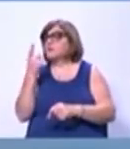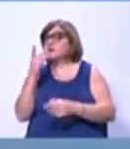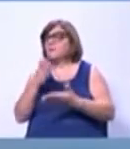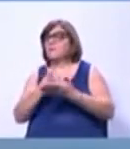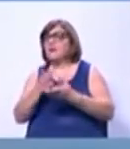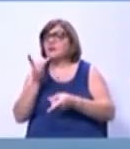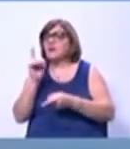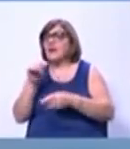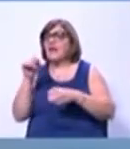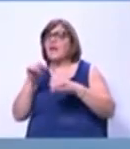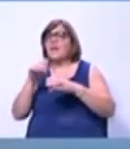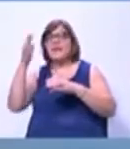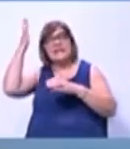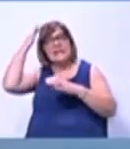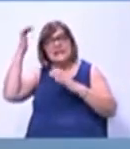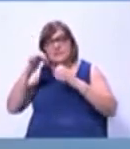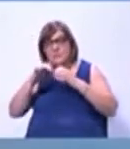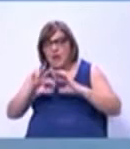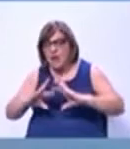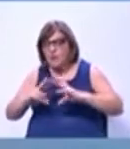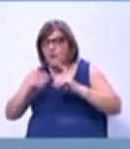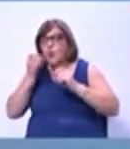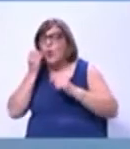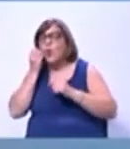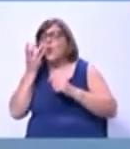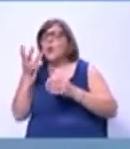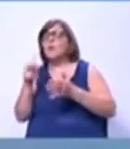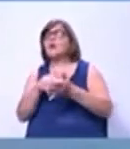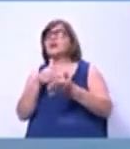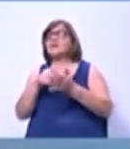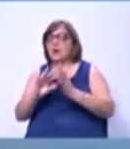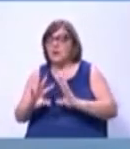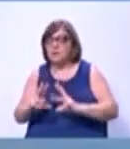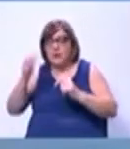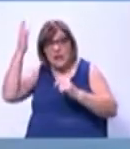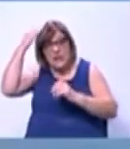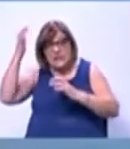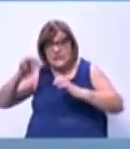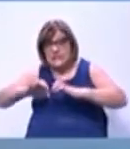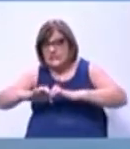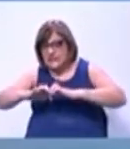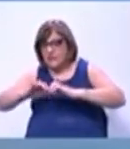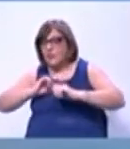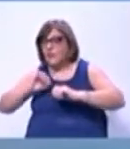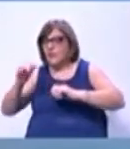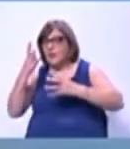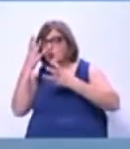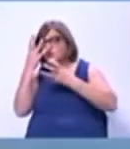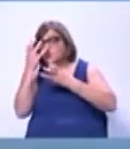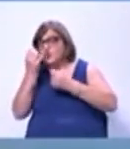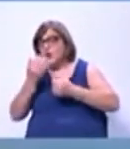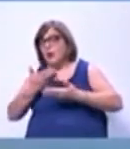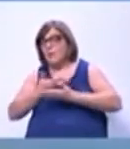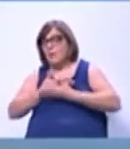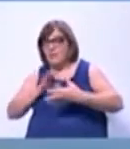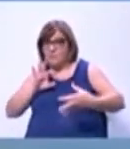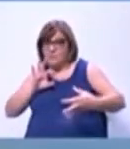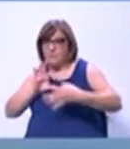passa dentro do cérebro, como é que ele está a evoluir, aquilo que é expectável em relação ao sono do bebê, vão